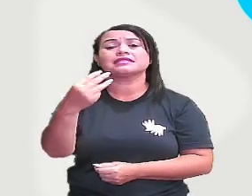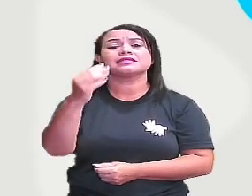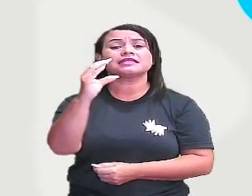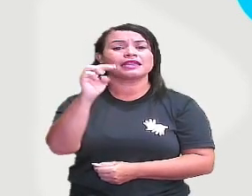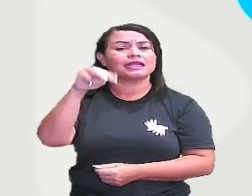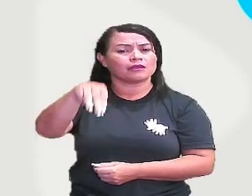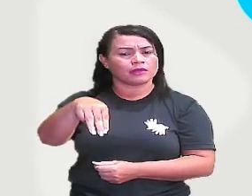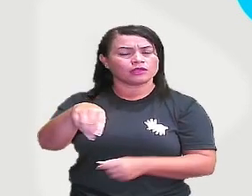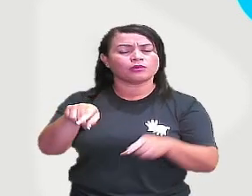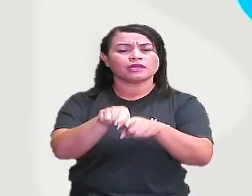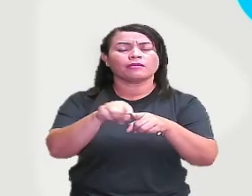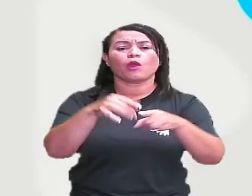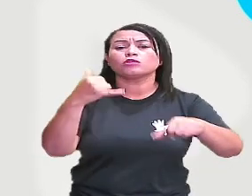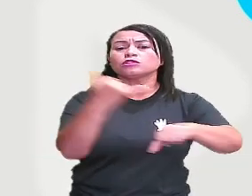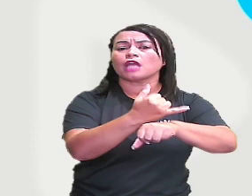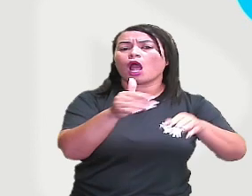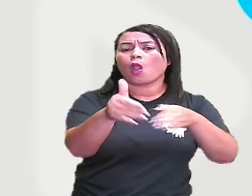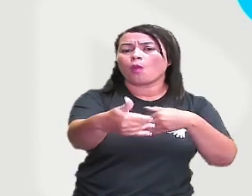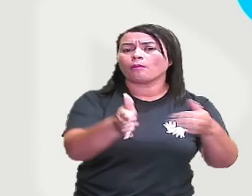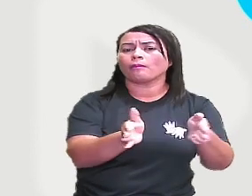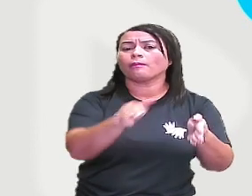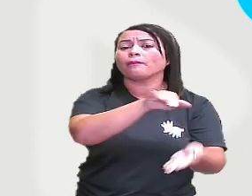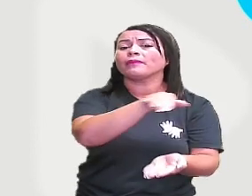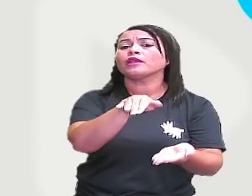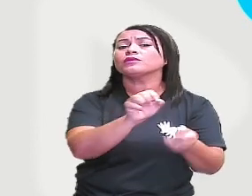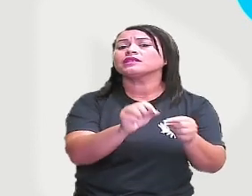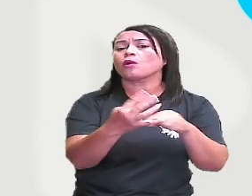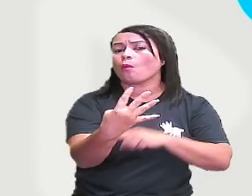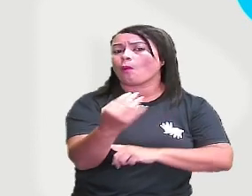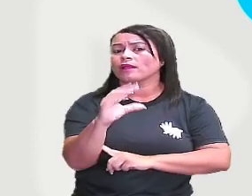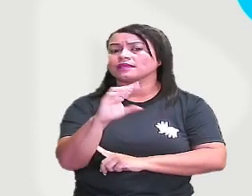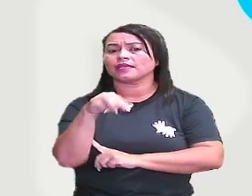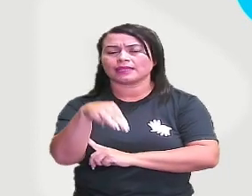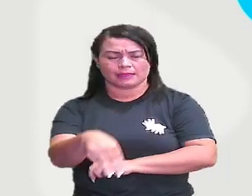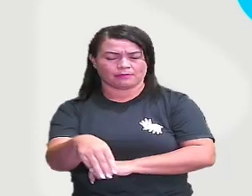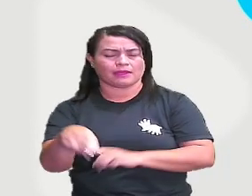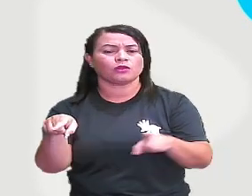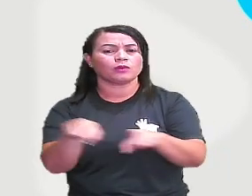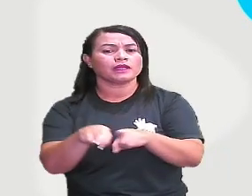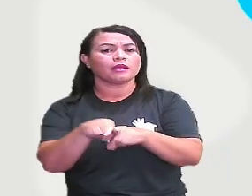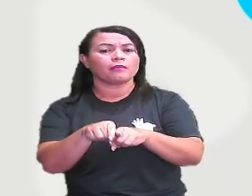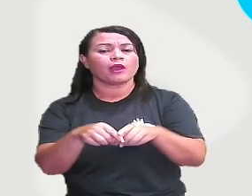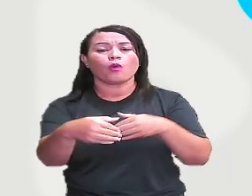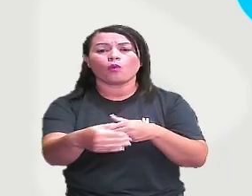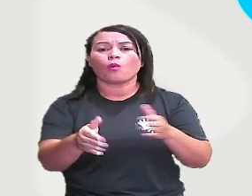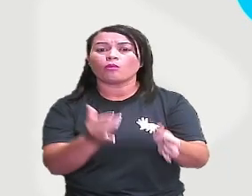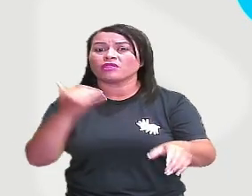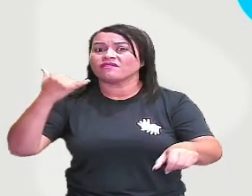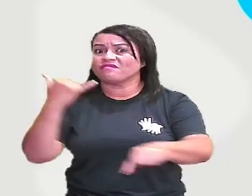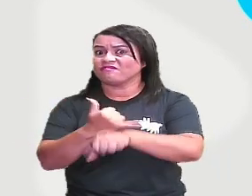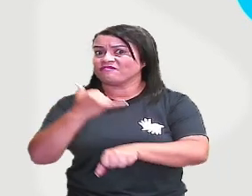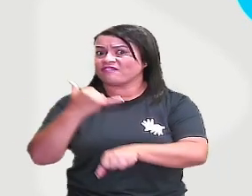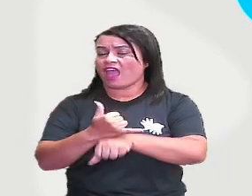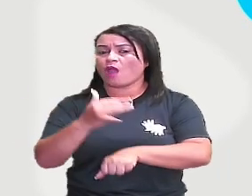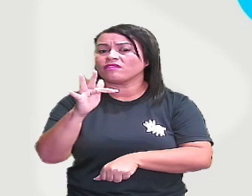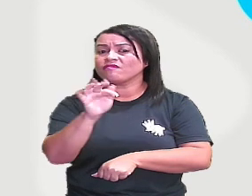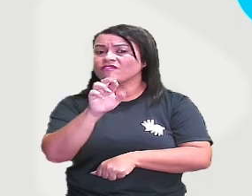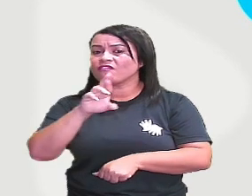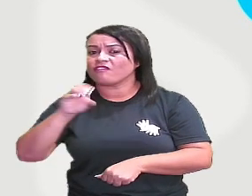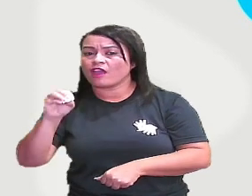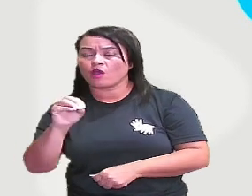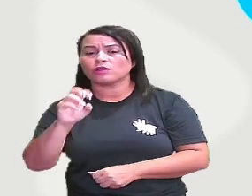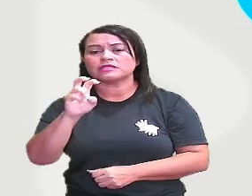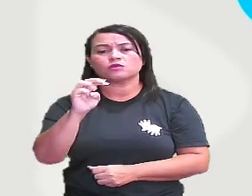de 4 centímetros e um cubo de ferro de aresta de 5 centímetros.